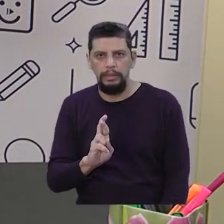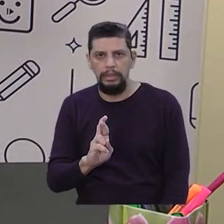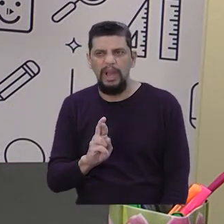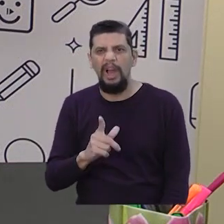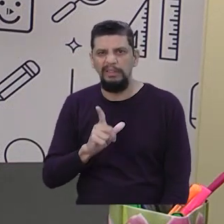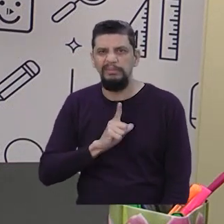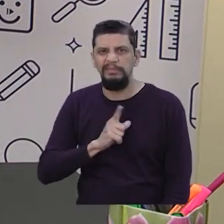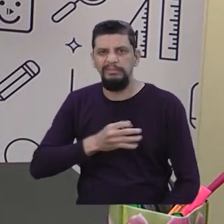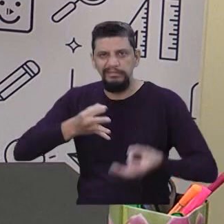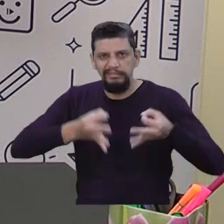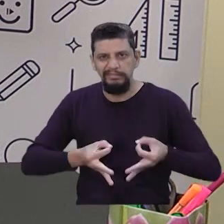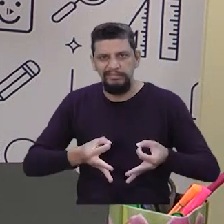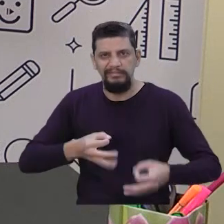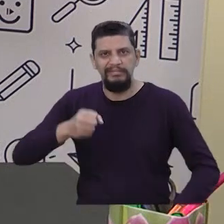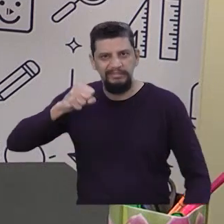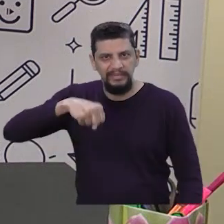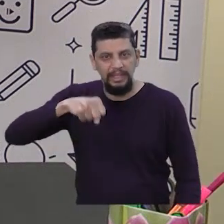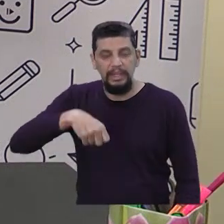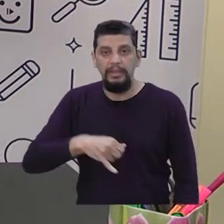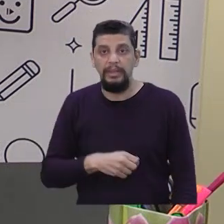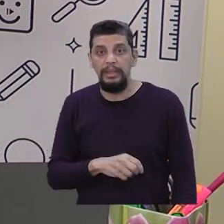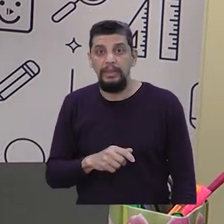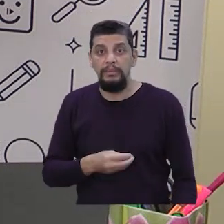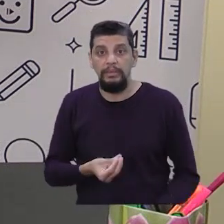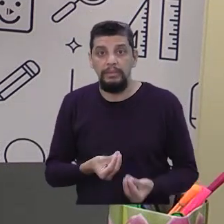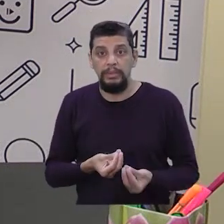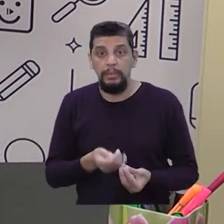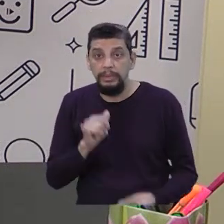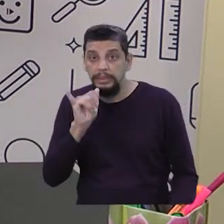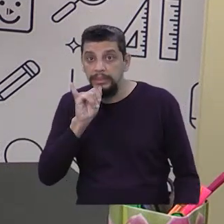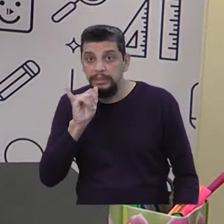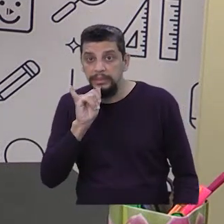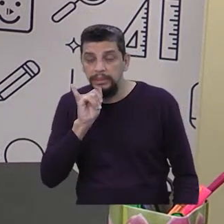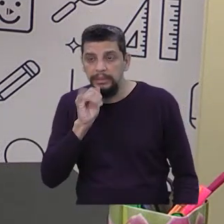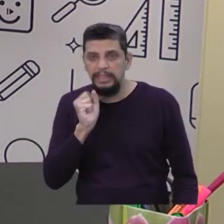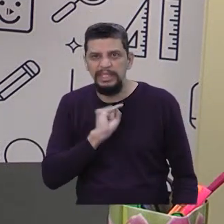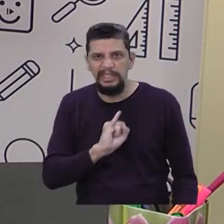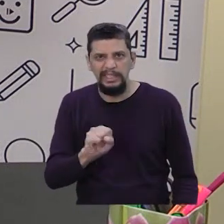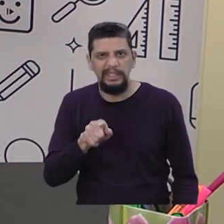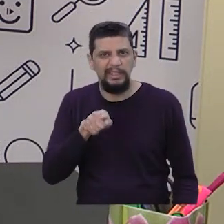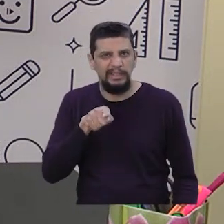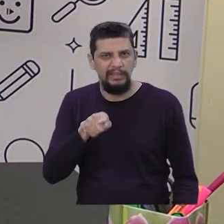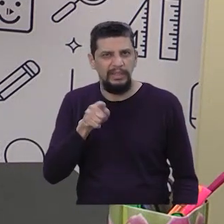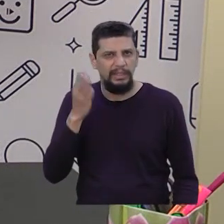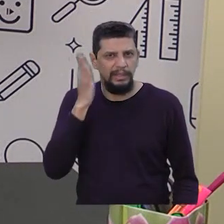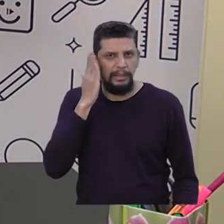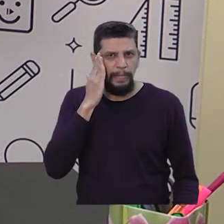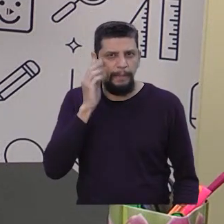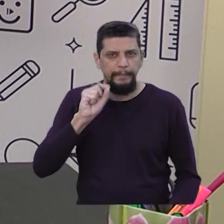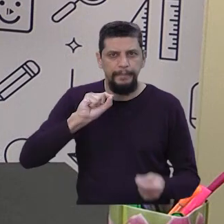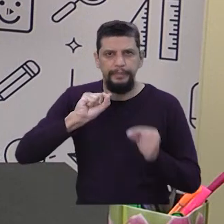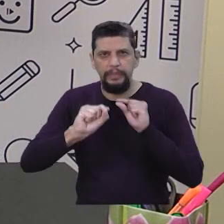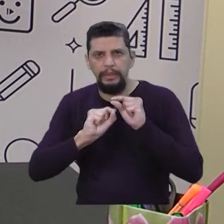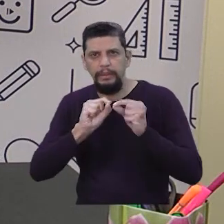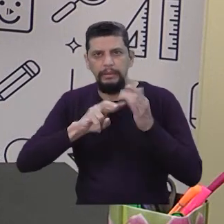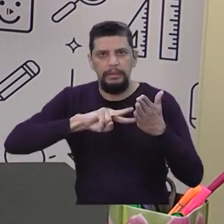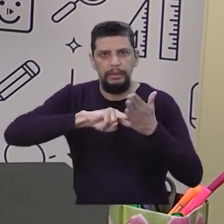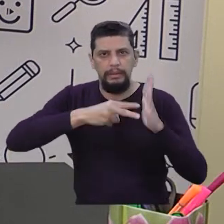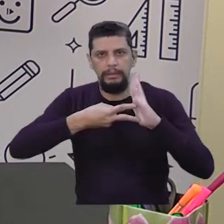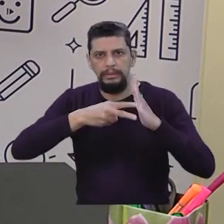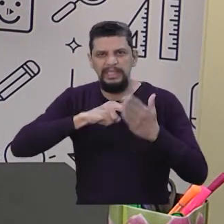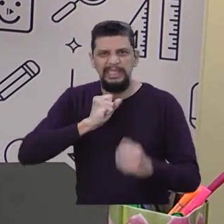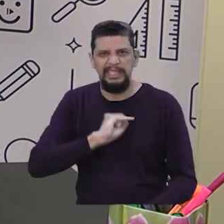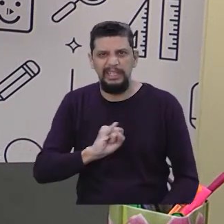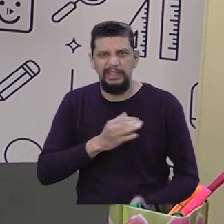Ah, tenho certeza que sim. Eu vou dar um exemplo para você aqui agora. Será que você sabe o que é isso daqui? Será